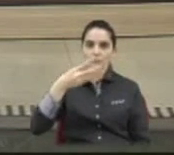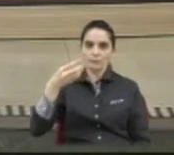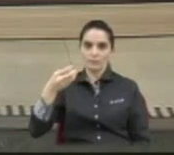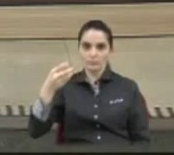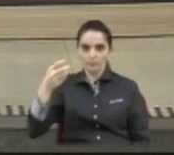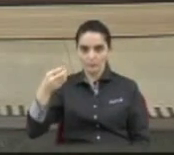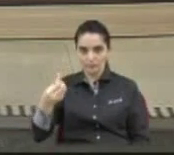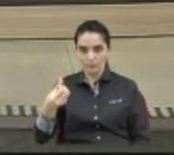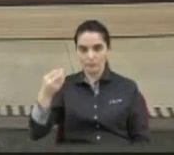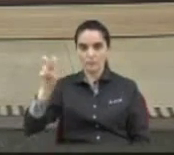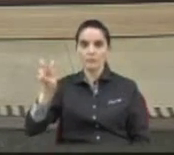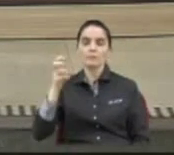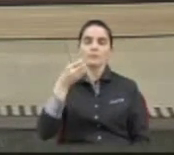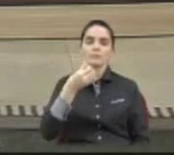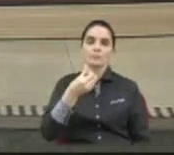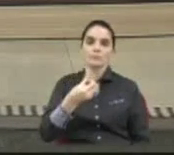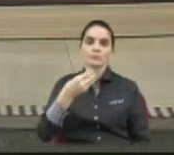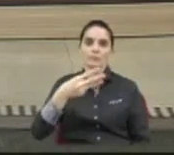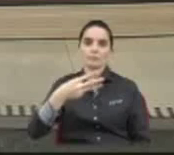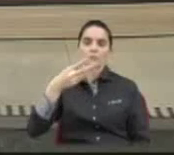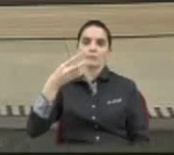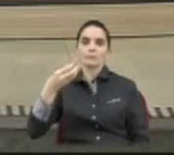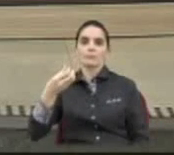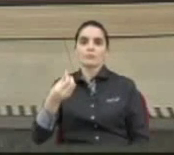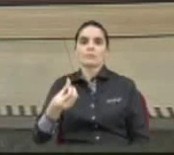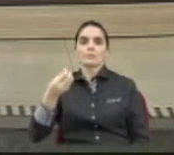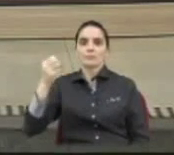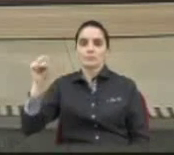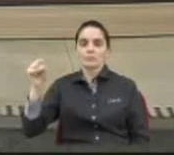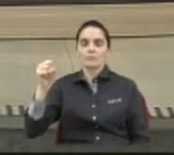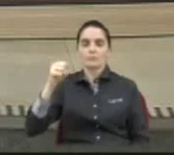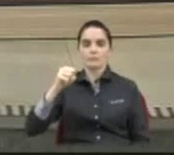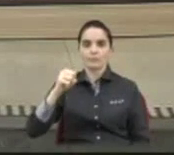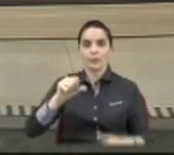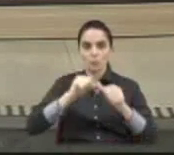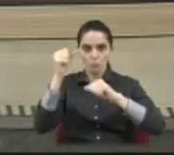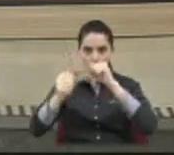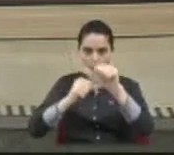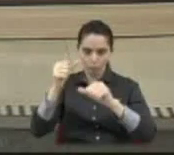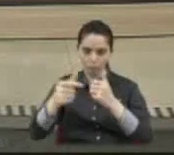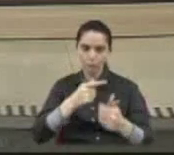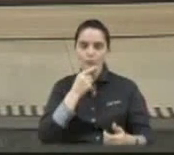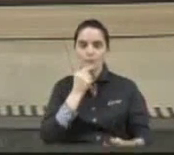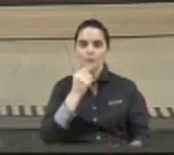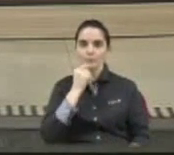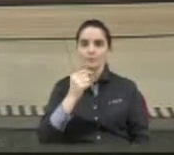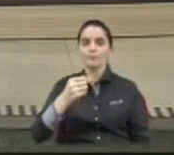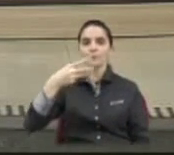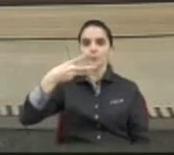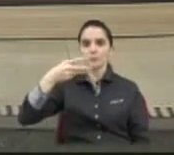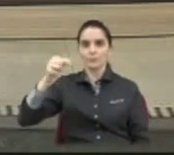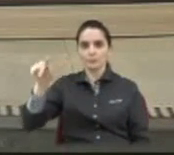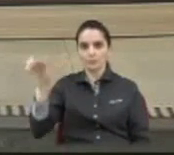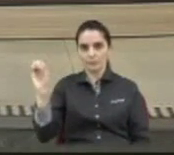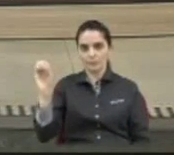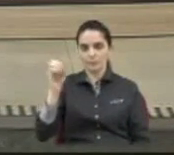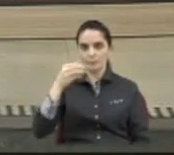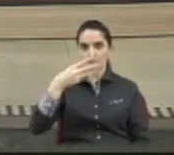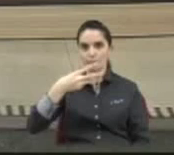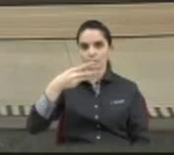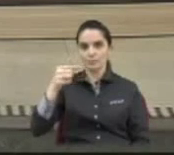Pascotto, 367, Sidney Pascotto, 368, doutor Raul, 369, doutor Raul, 370, doutor